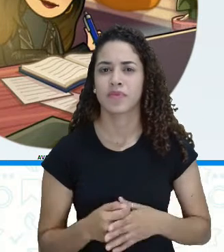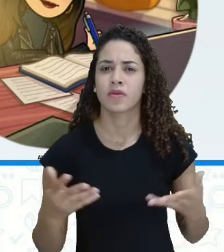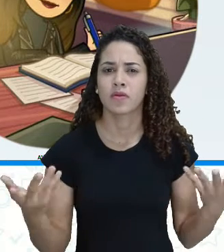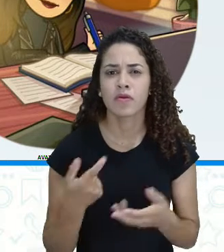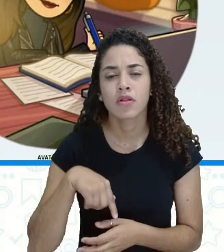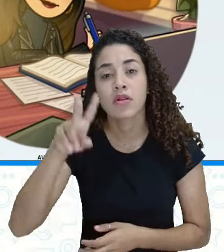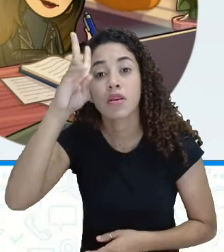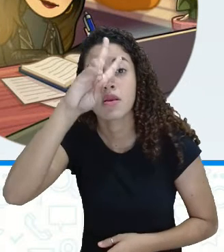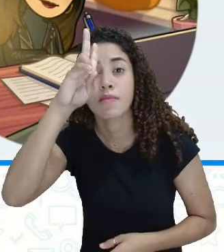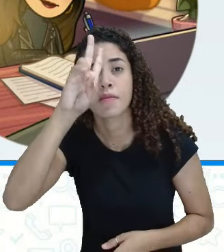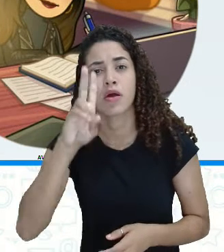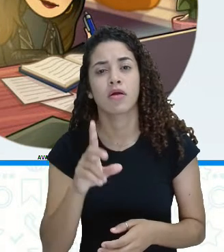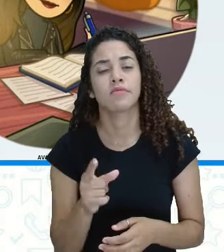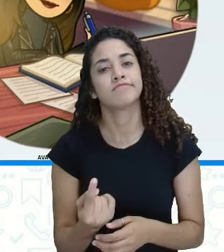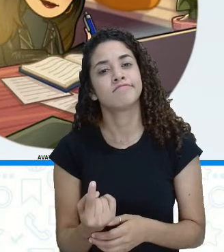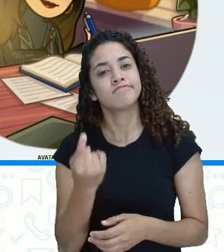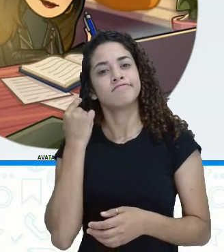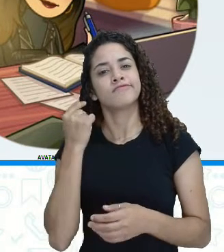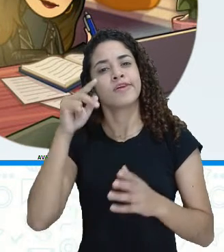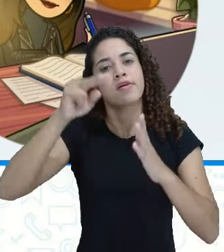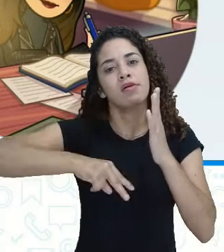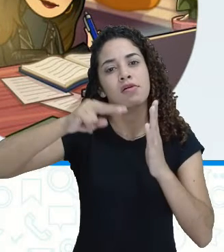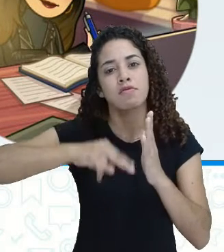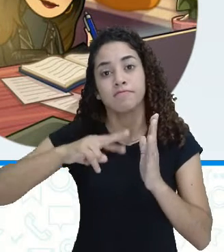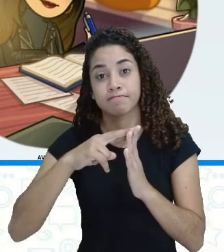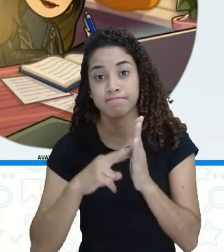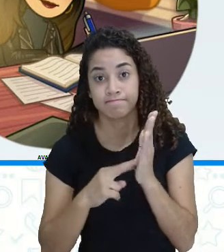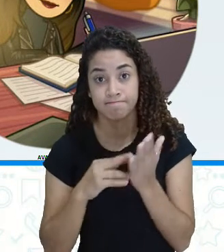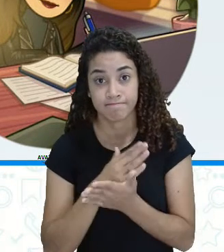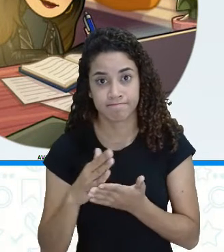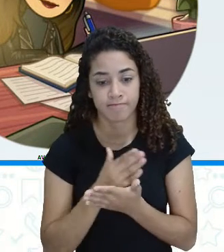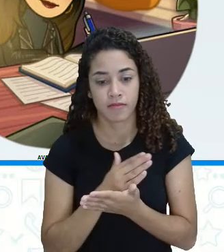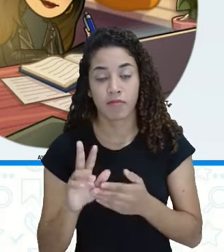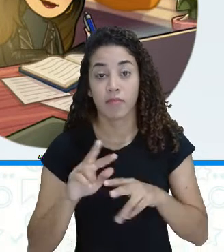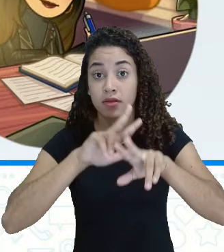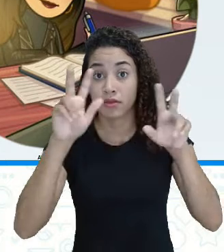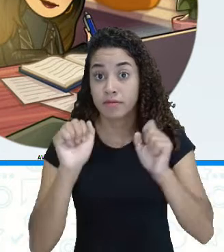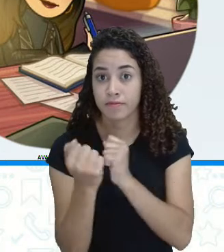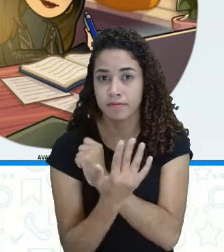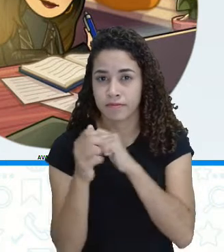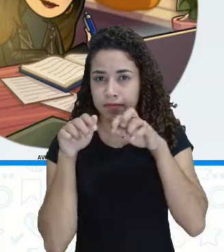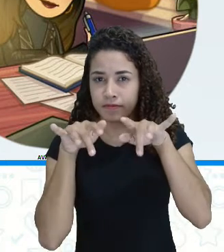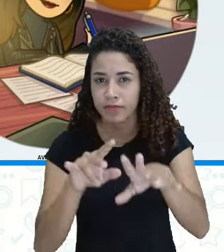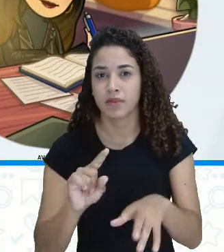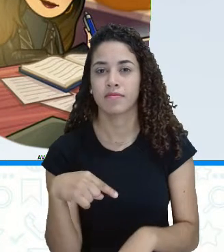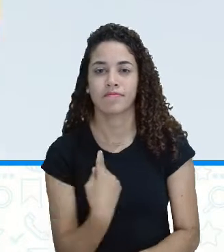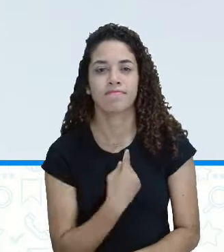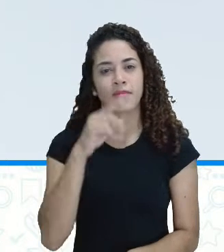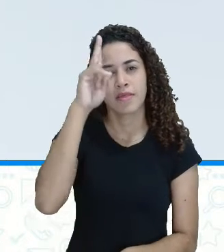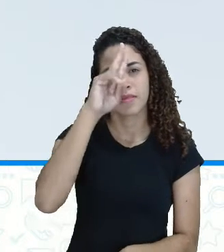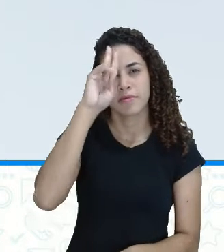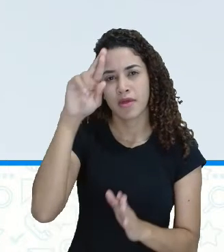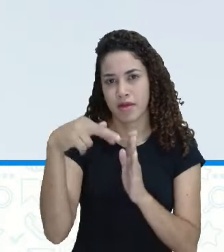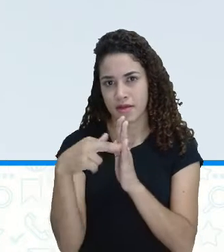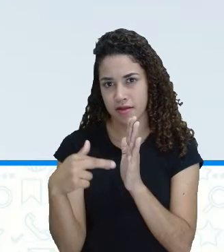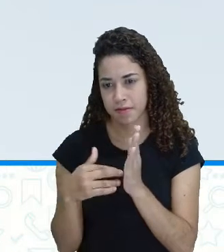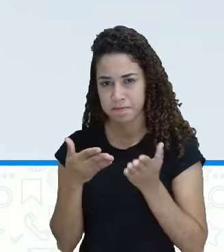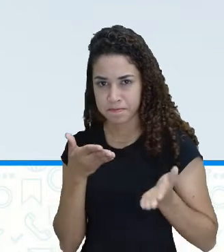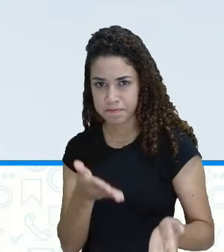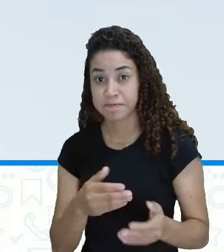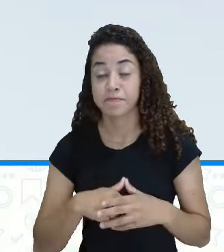fizemos, né? Leituras de algumas regras para Covid-19. A gente recordou algumas regras da